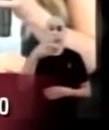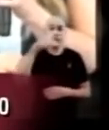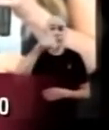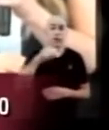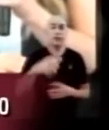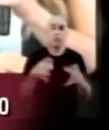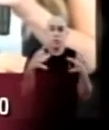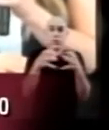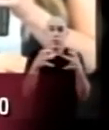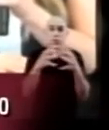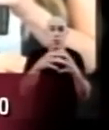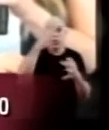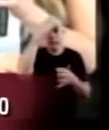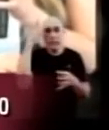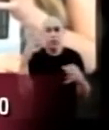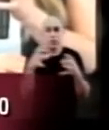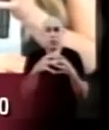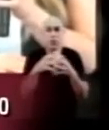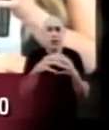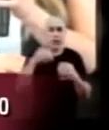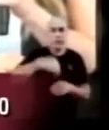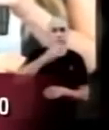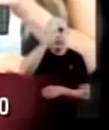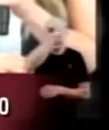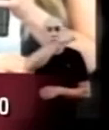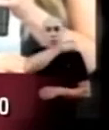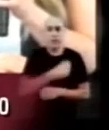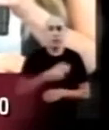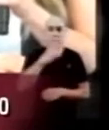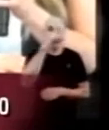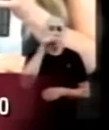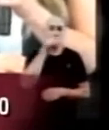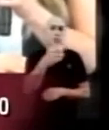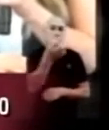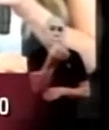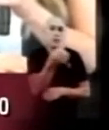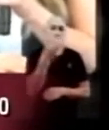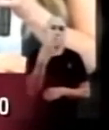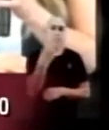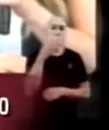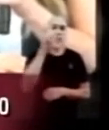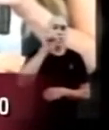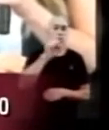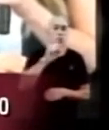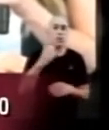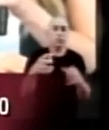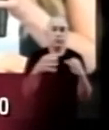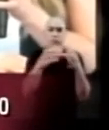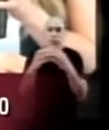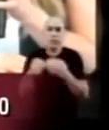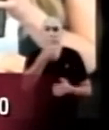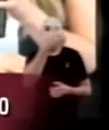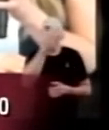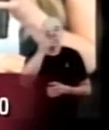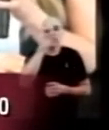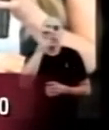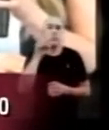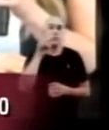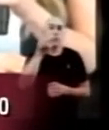de incidência de casos de Covid no município de Rio Preto hoje está em 5.638 casos para cada 100 mil